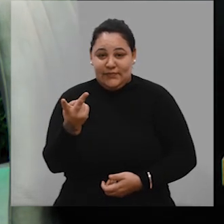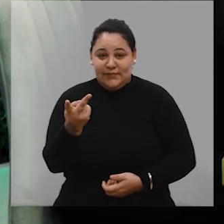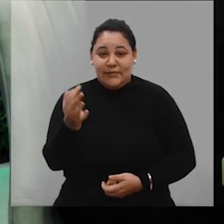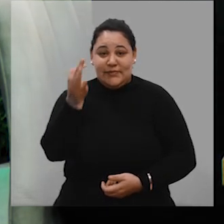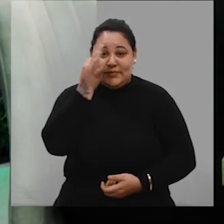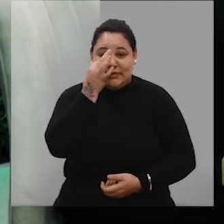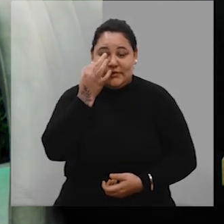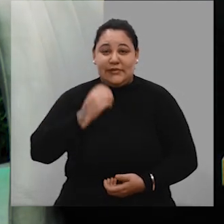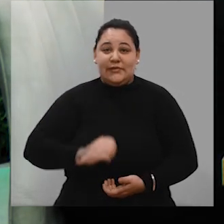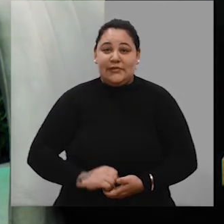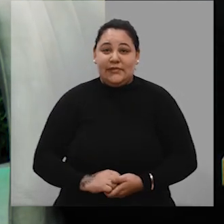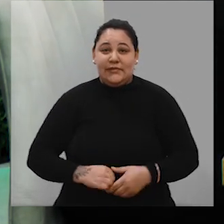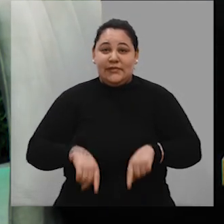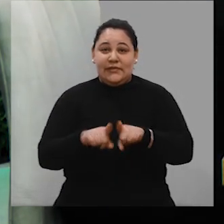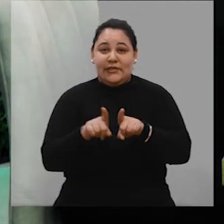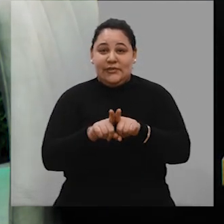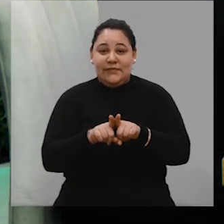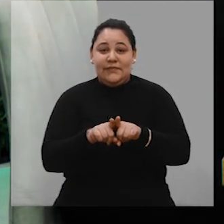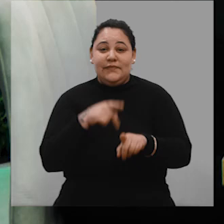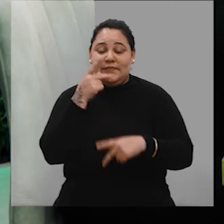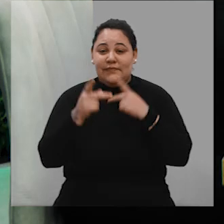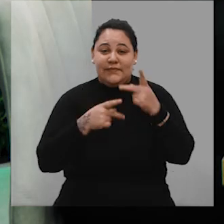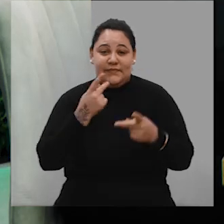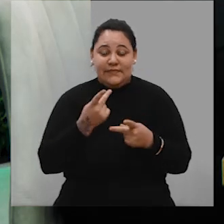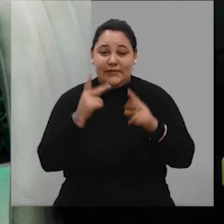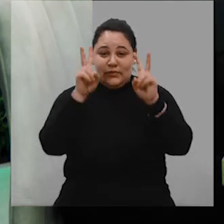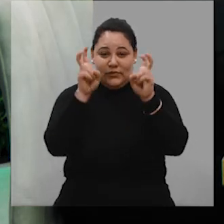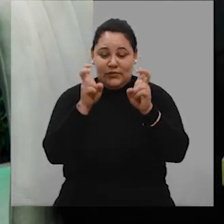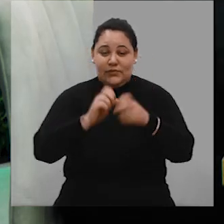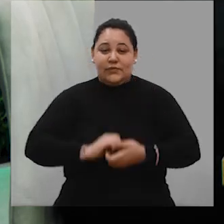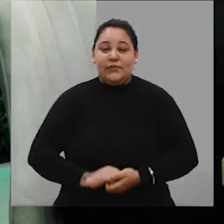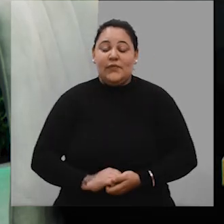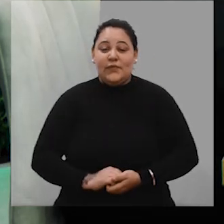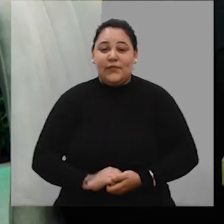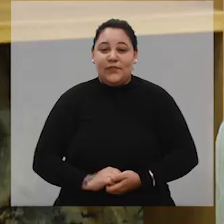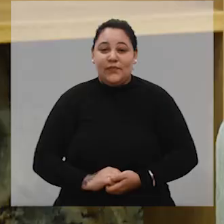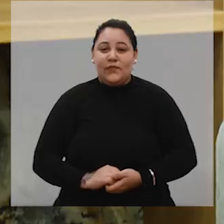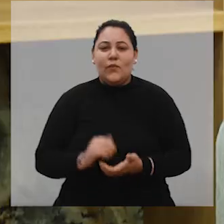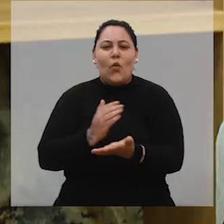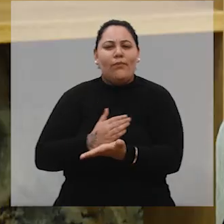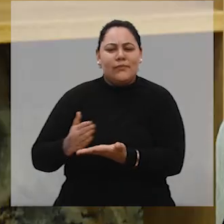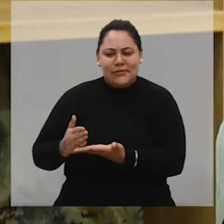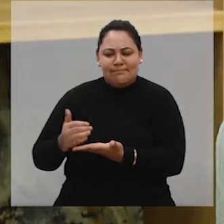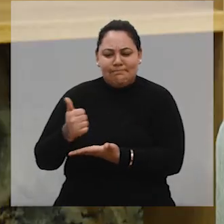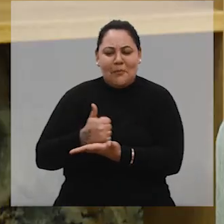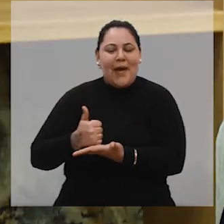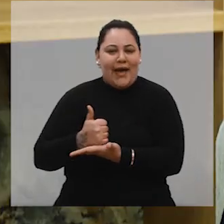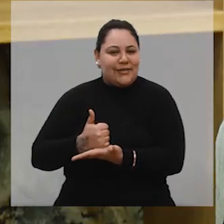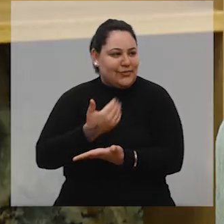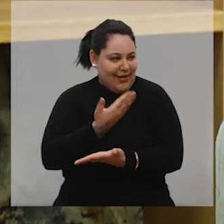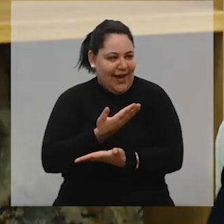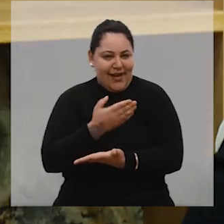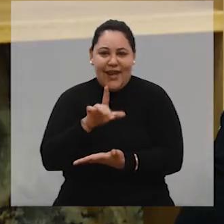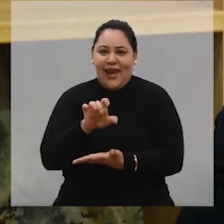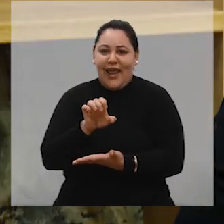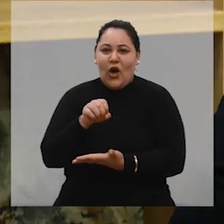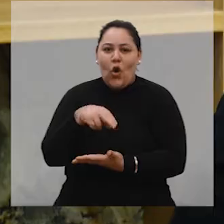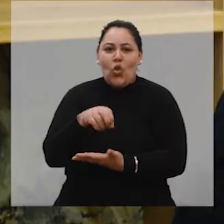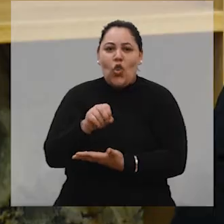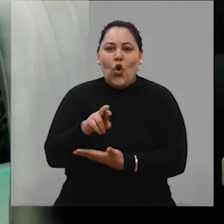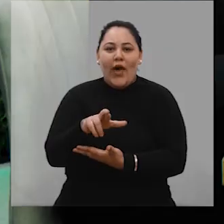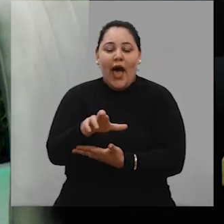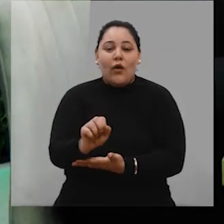começar com a doutora Leonora para falar sobre este assunto. Vamos começar do básico, Leonora. O que é